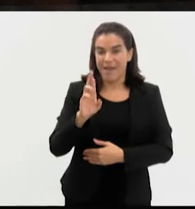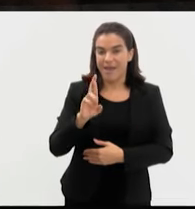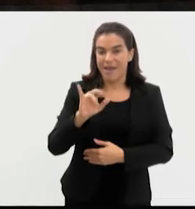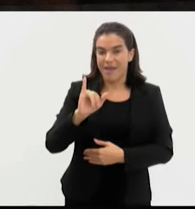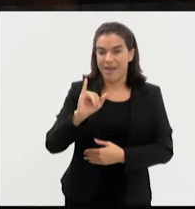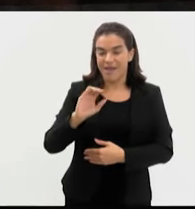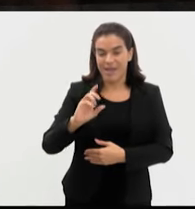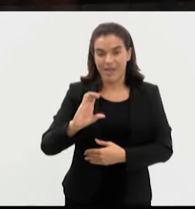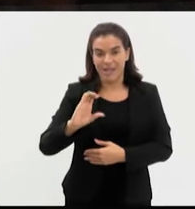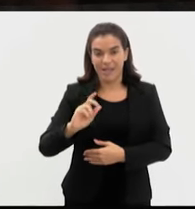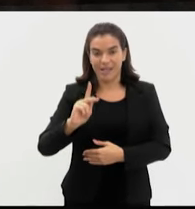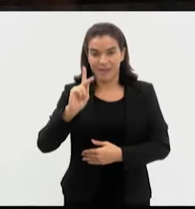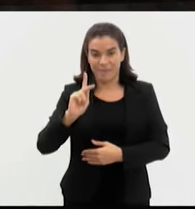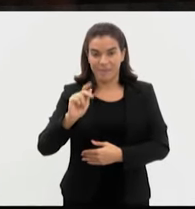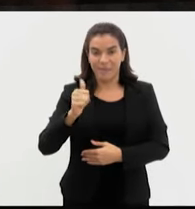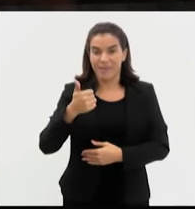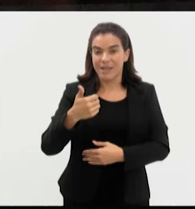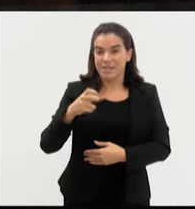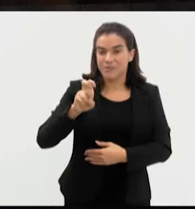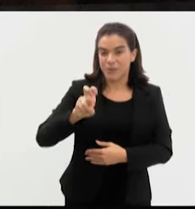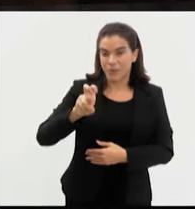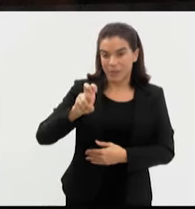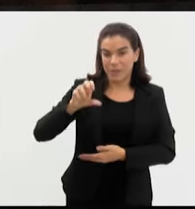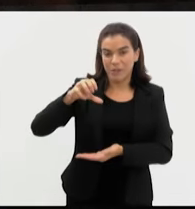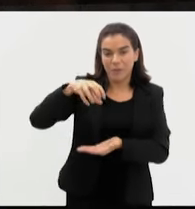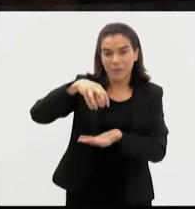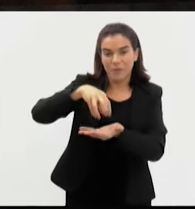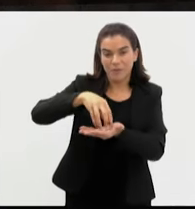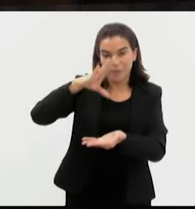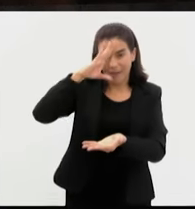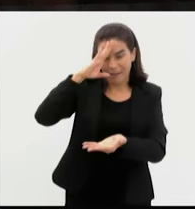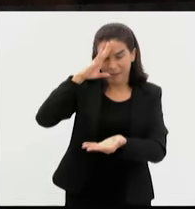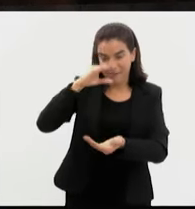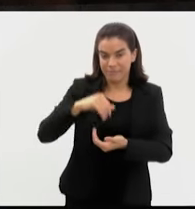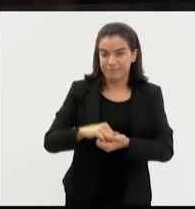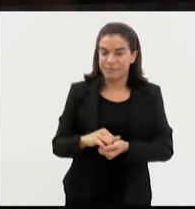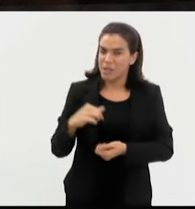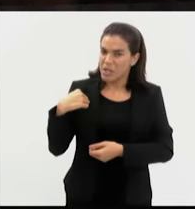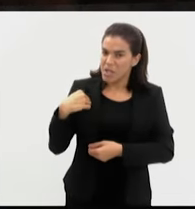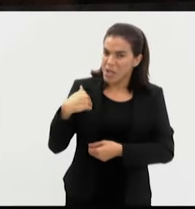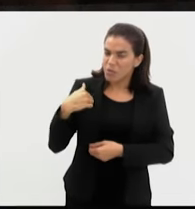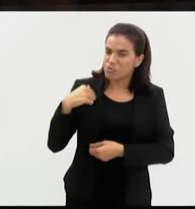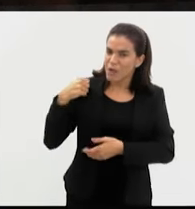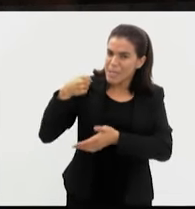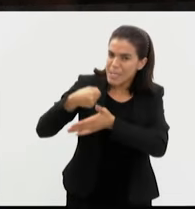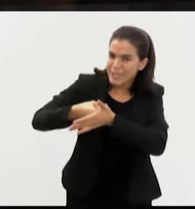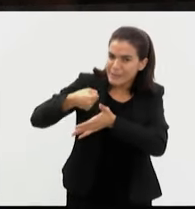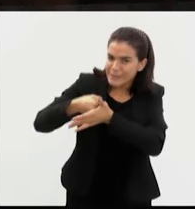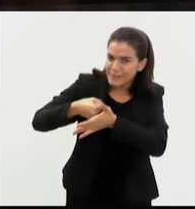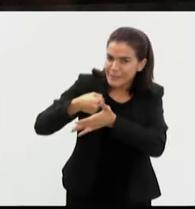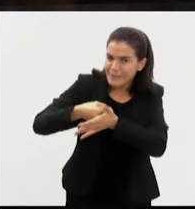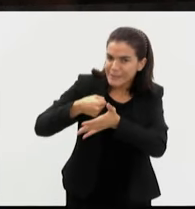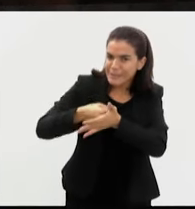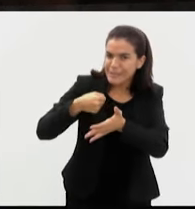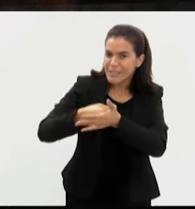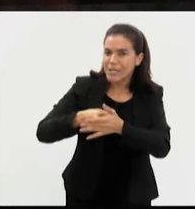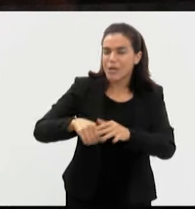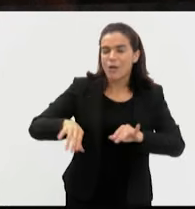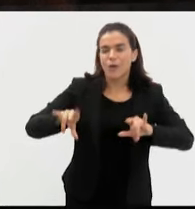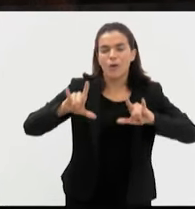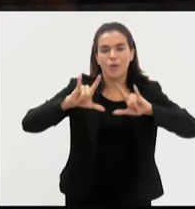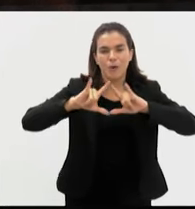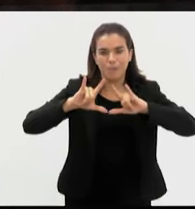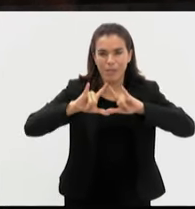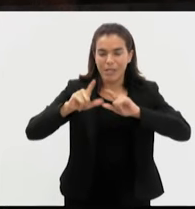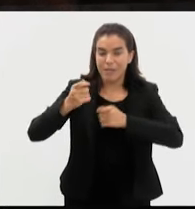15º Batalhão como todos sabem aqui eu venho travando uma guerra muito forte com a com a milícia com o